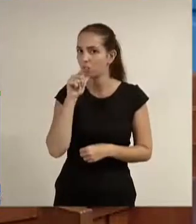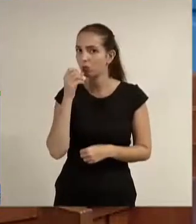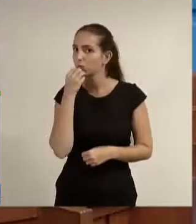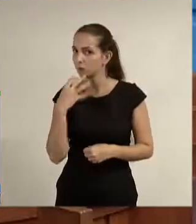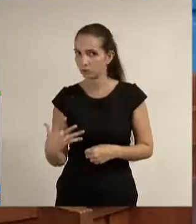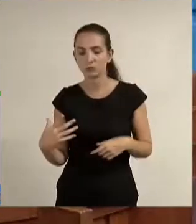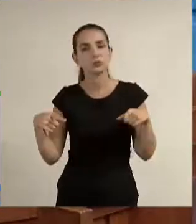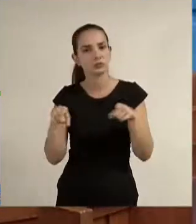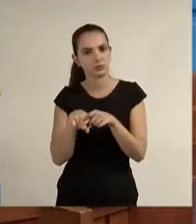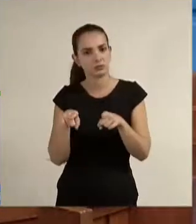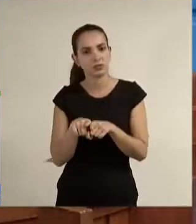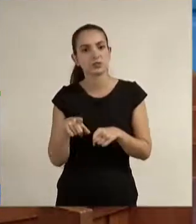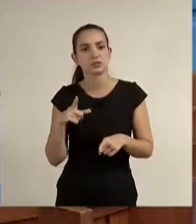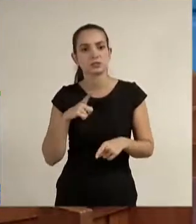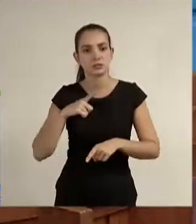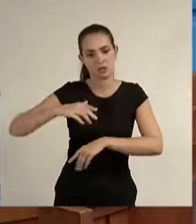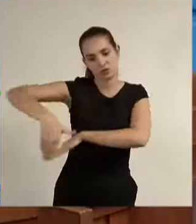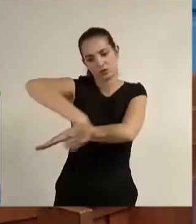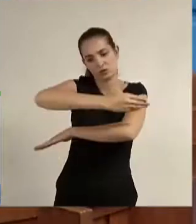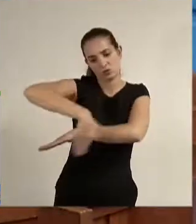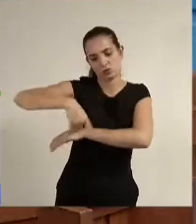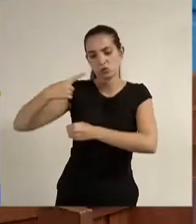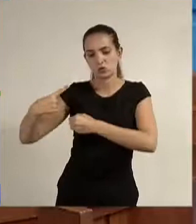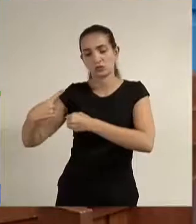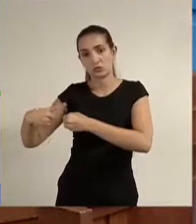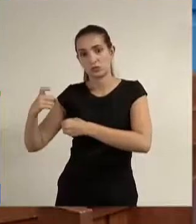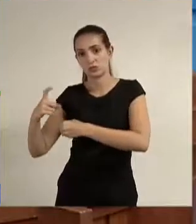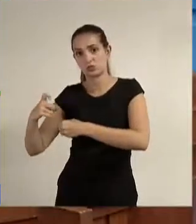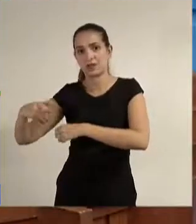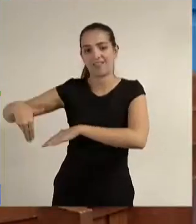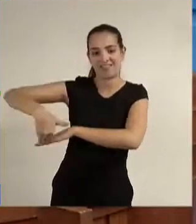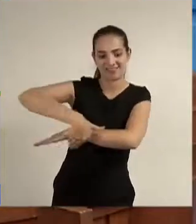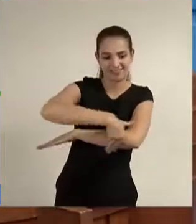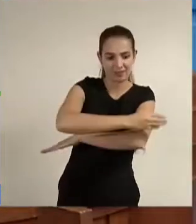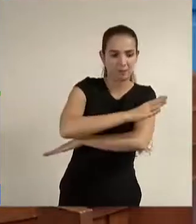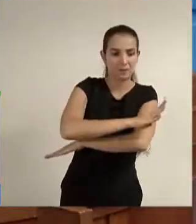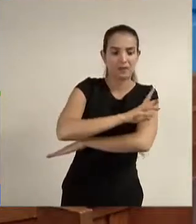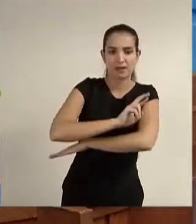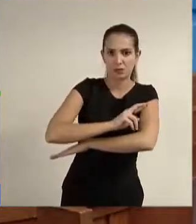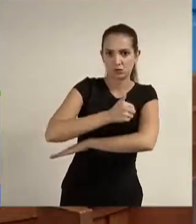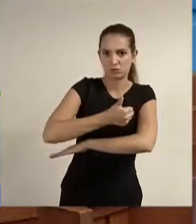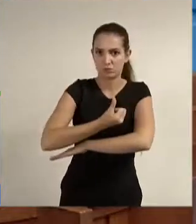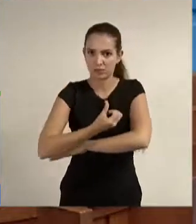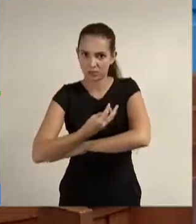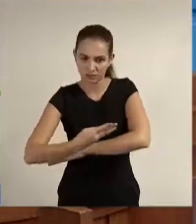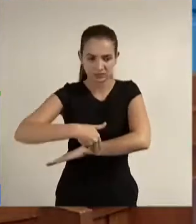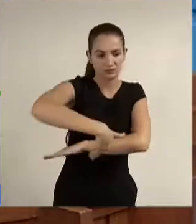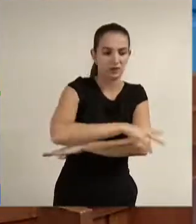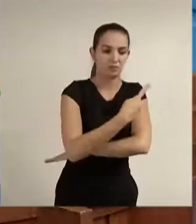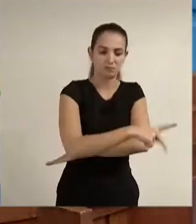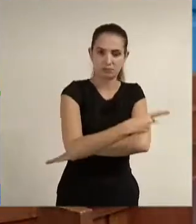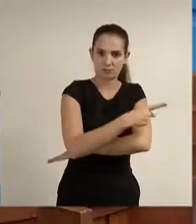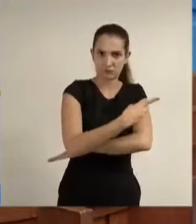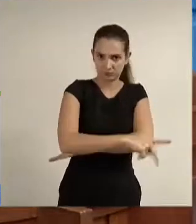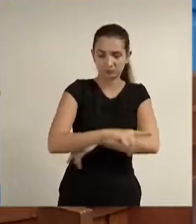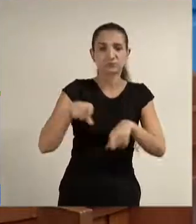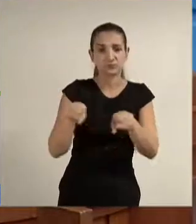Dourados para a BR-463, Dourados Ponta Porã, para a BR-163 em direção ao estado do